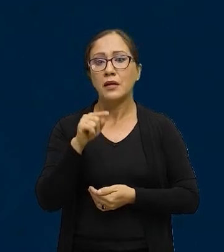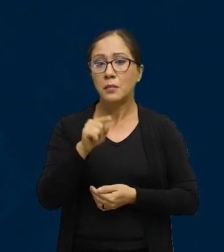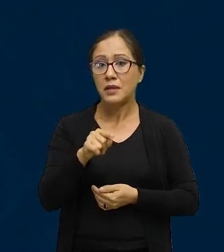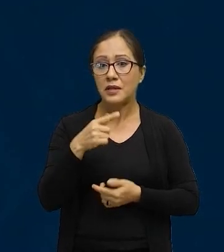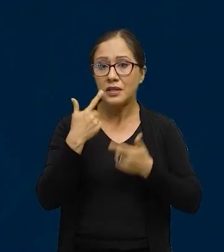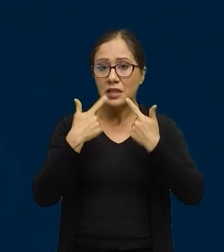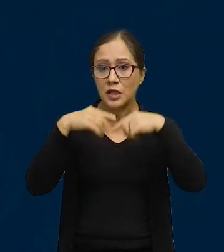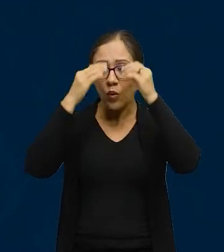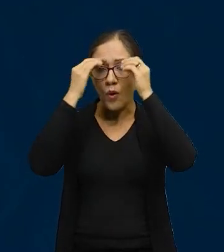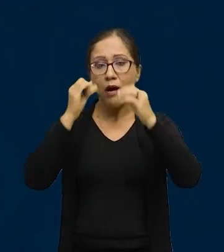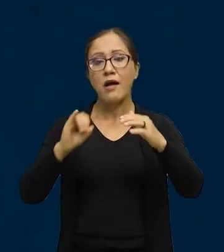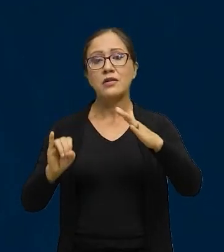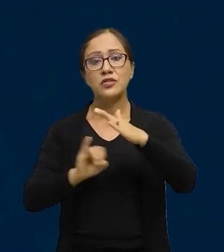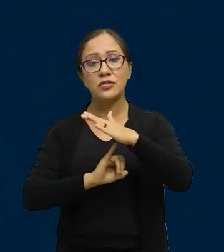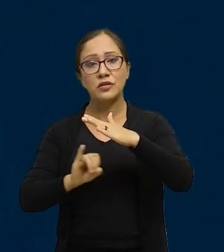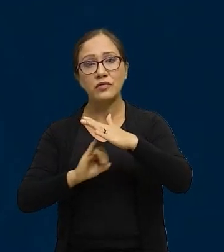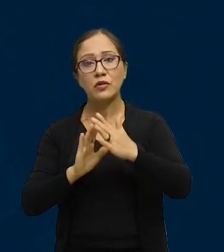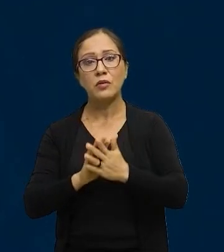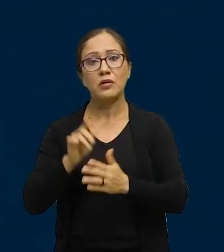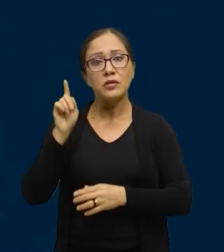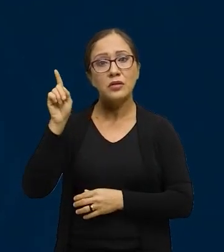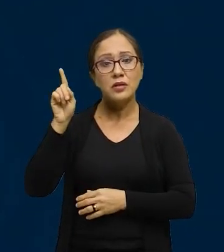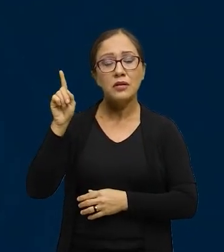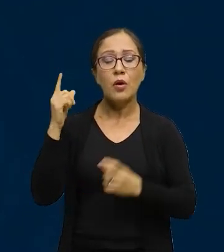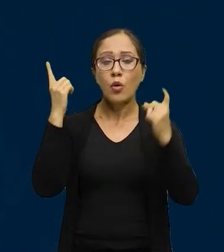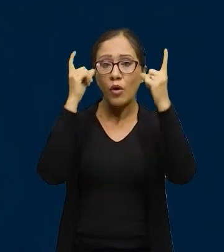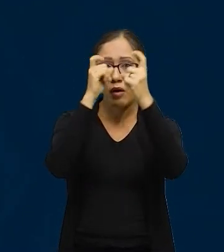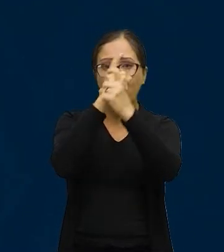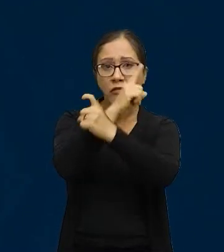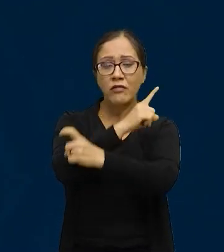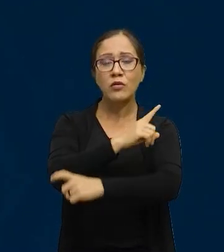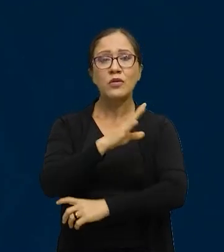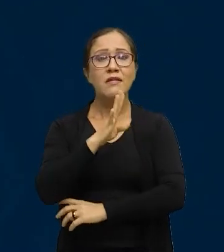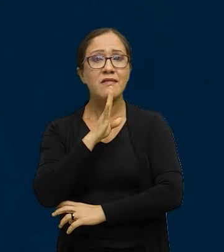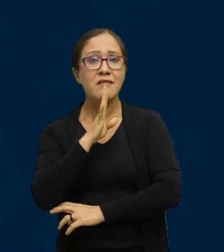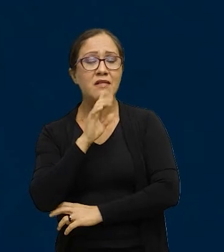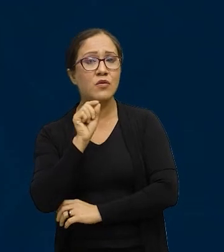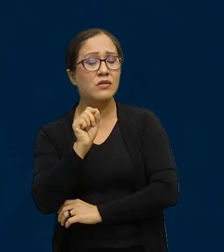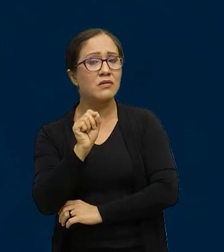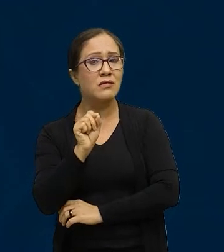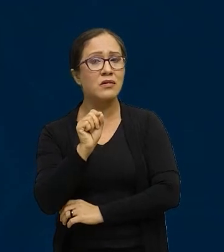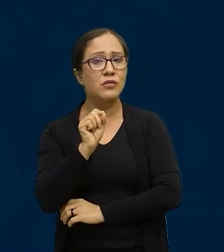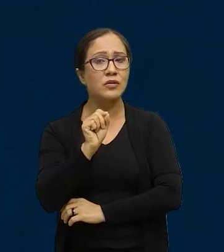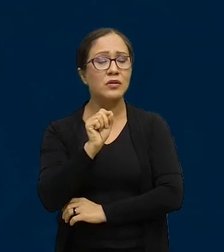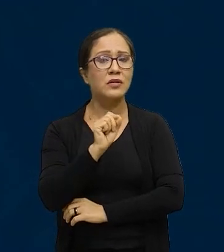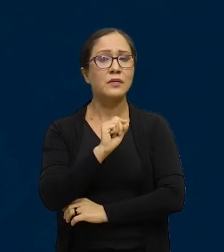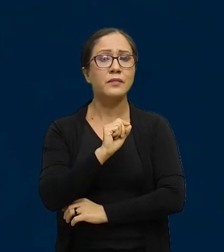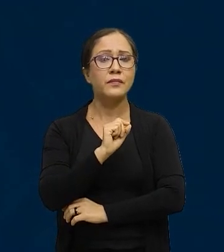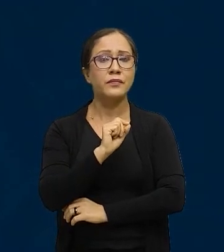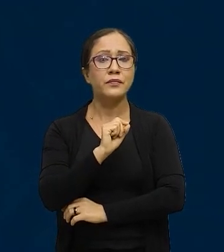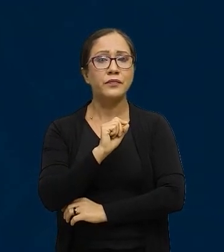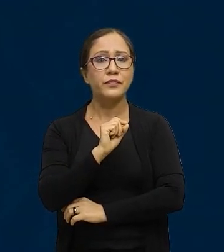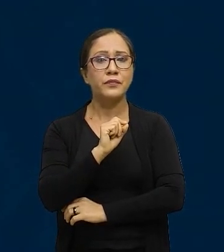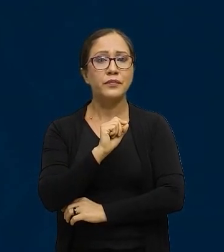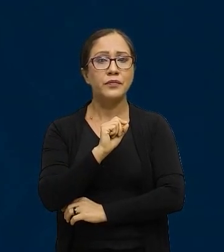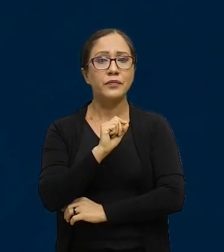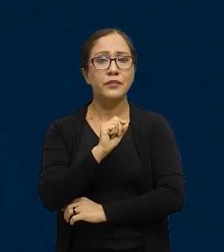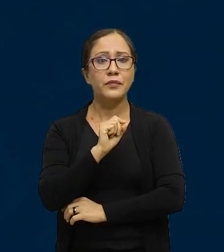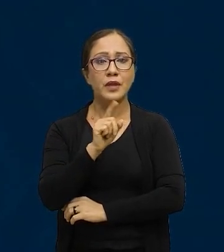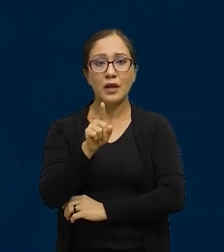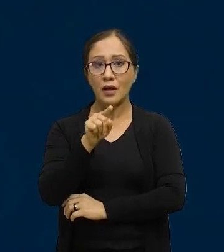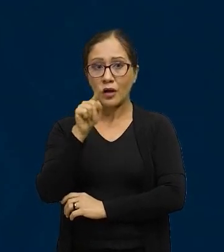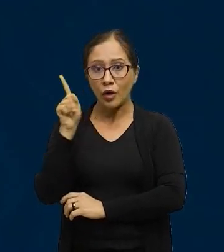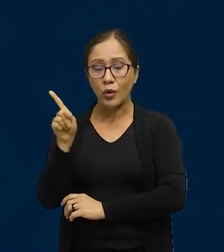sim e outro não. Aqui a dificuldade de reconhecer. Vamos ver a próxima, só